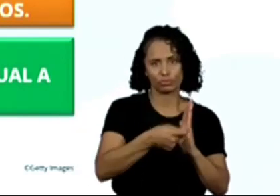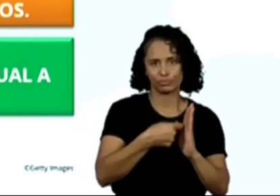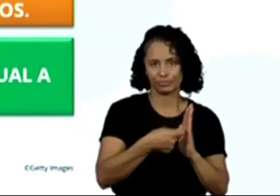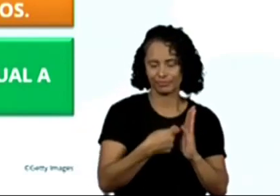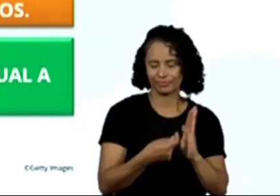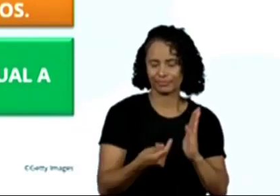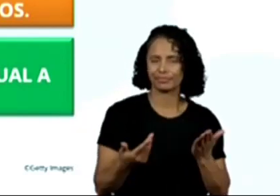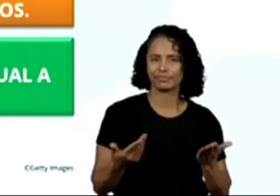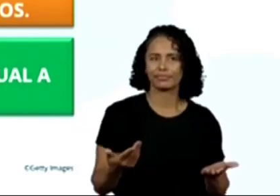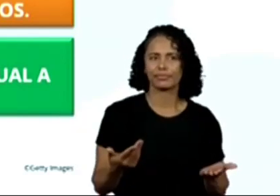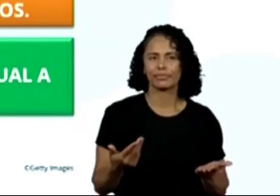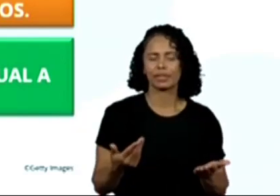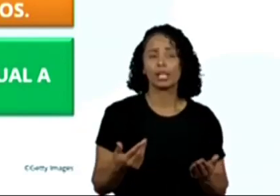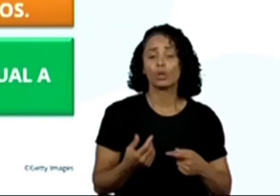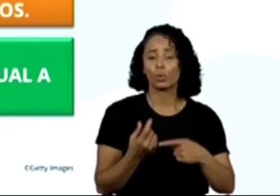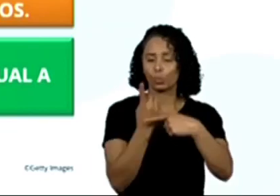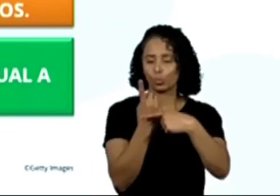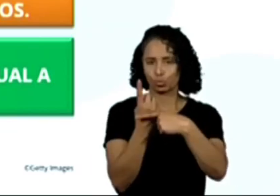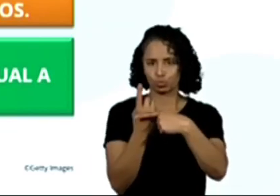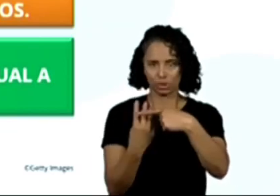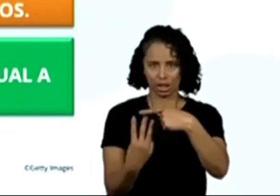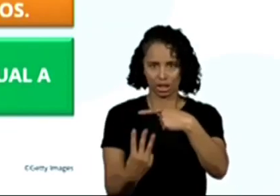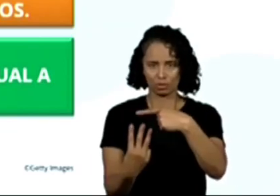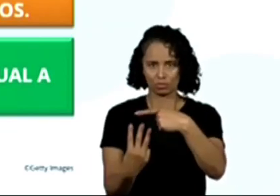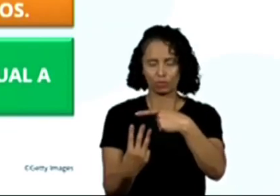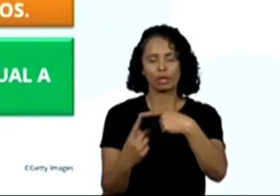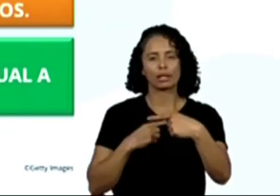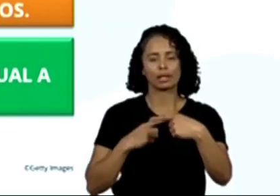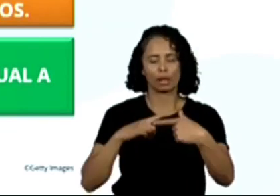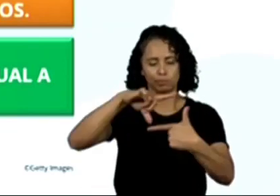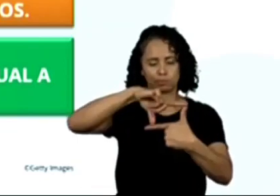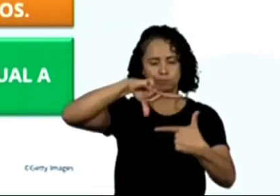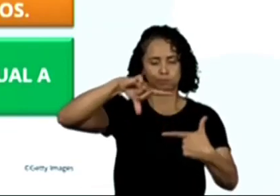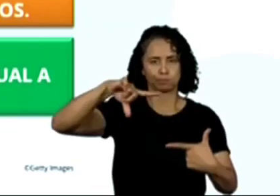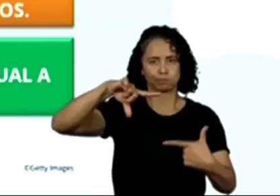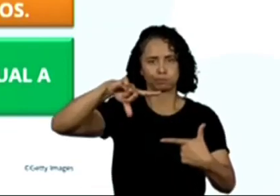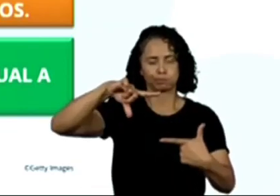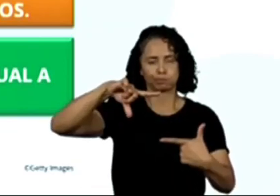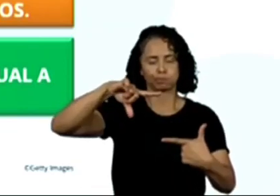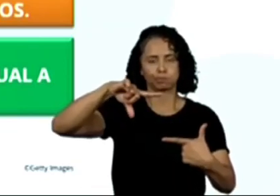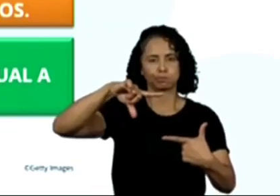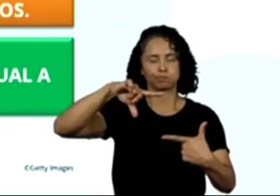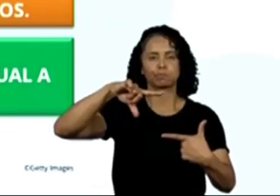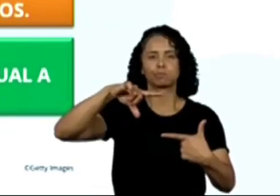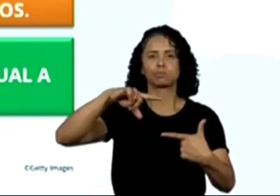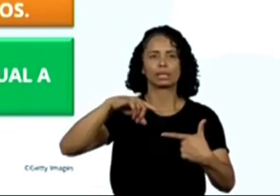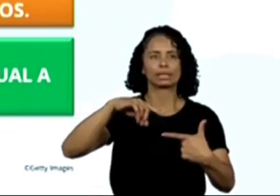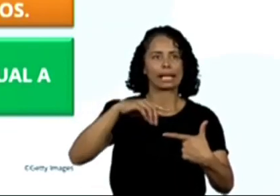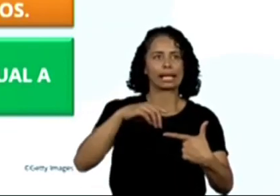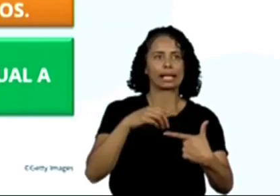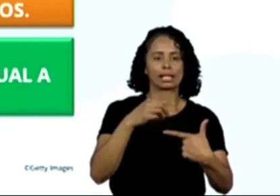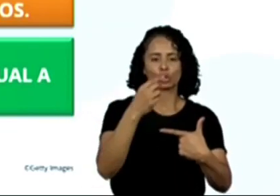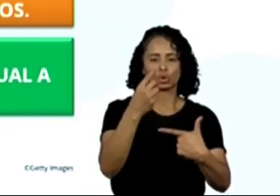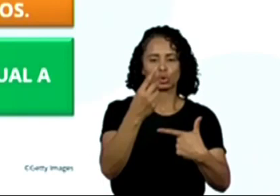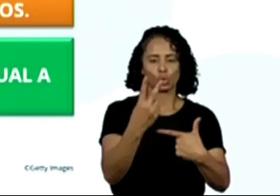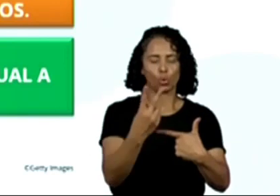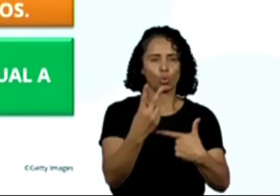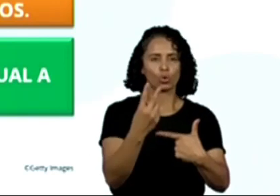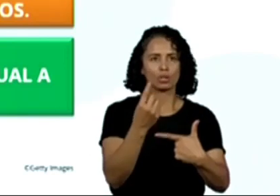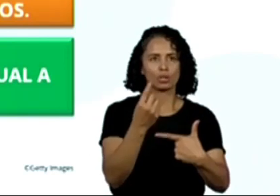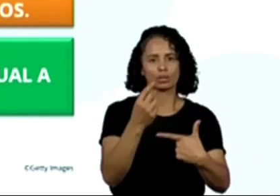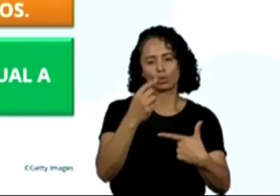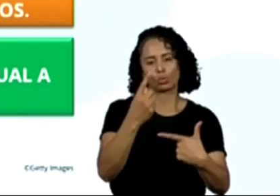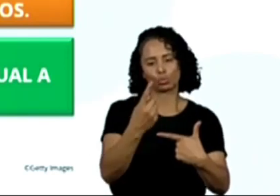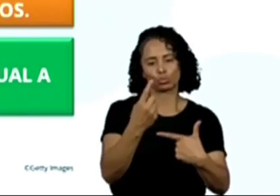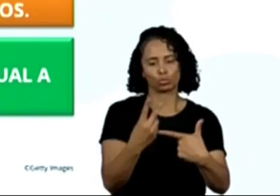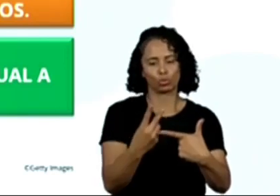importante. A terça parte de 6 é igual a 2. Ah, mas por que é igual a 2? Que aí é onde eu quero